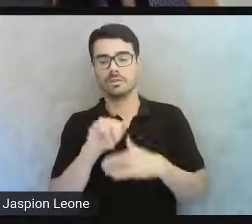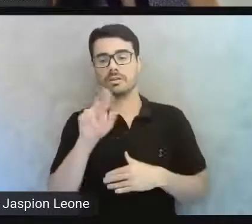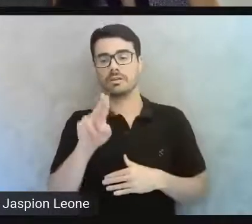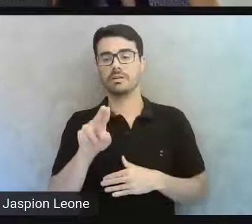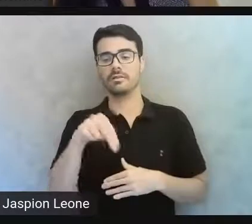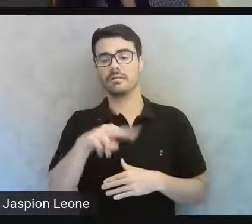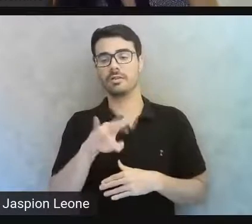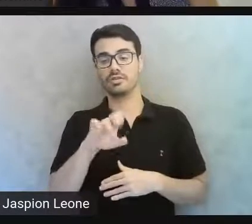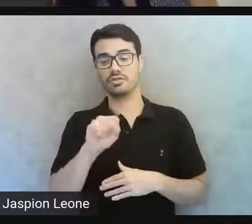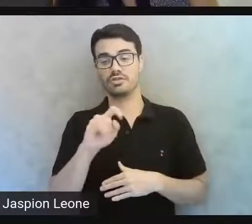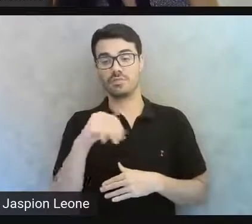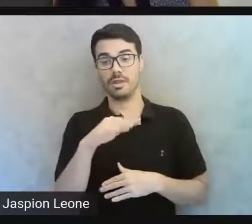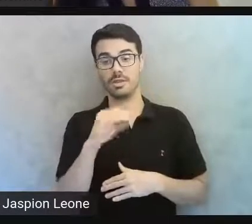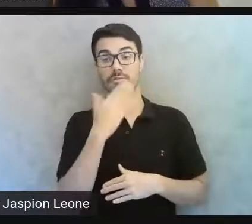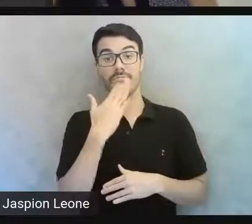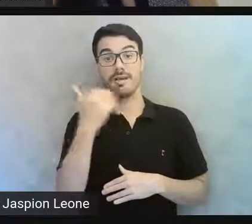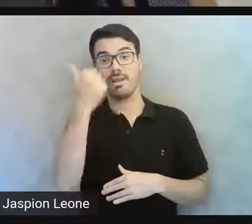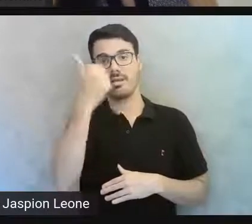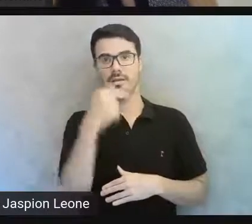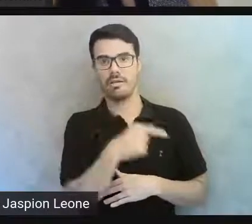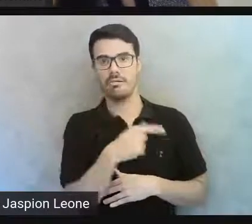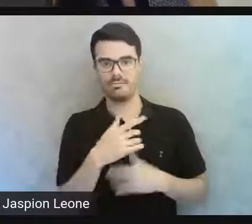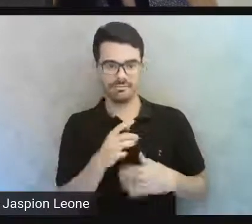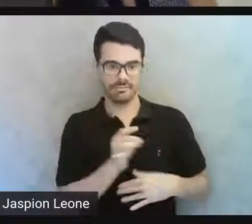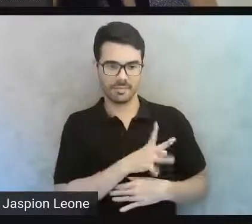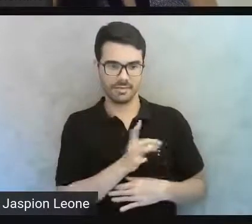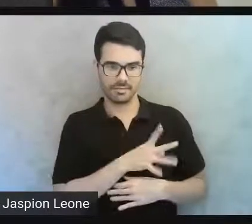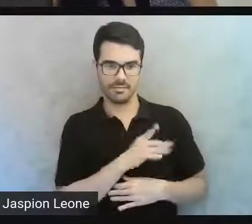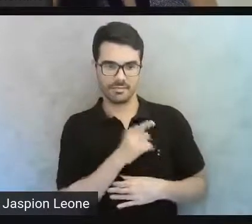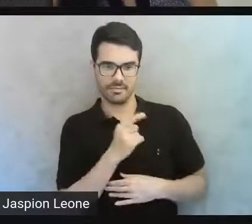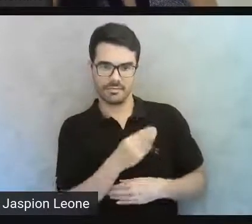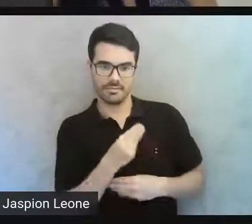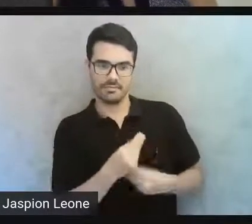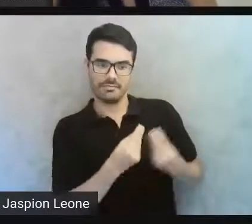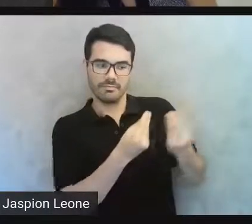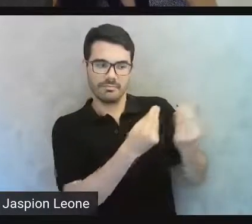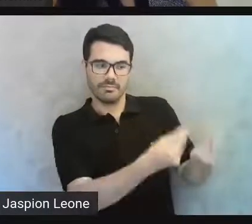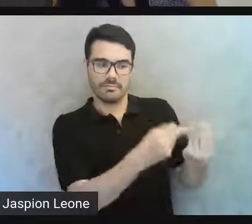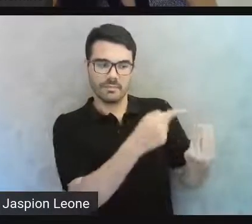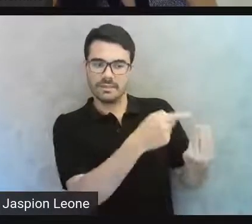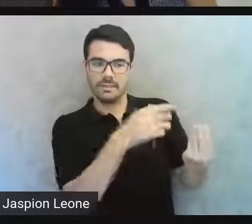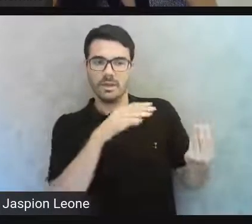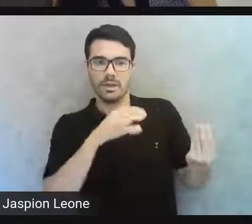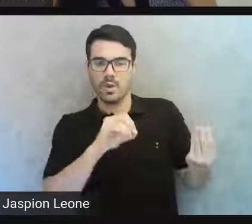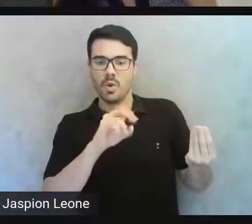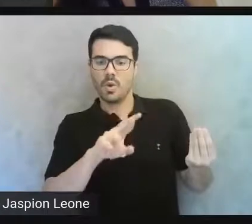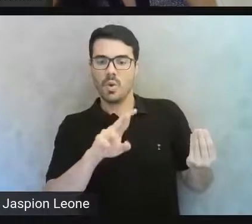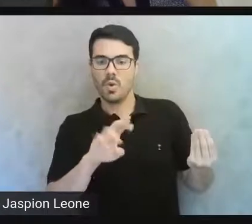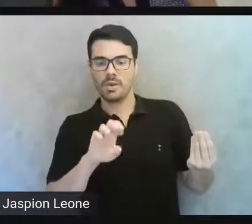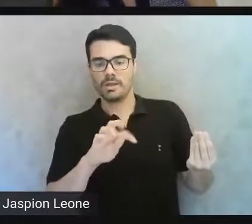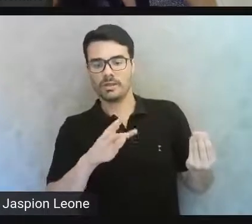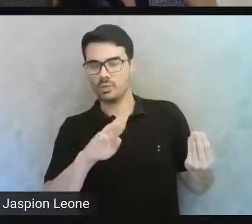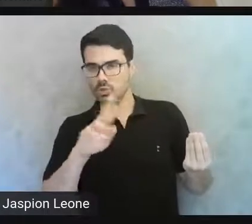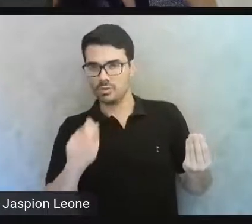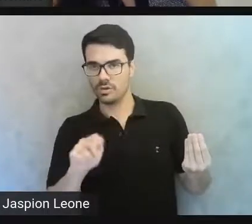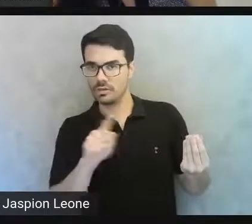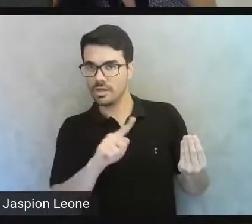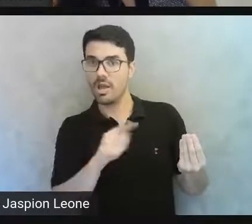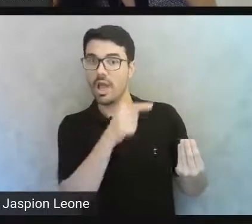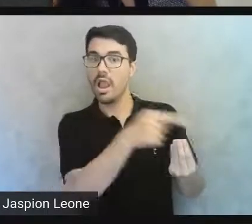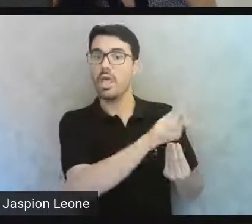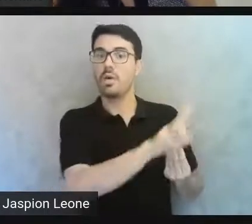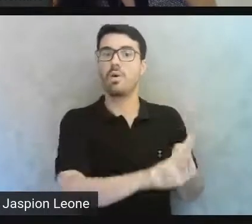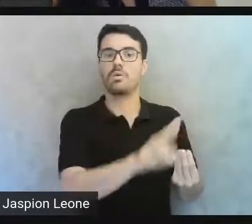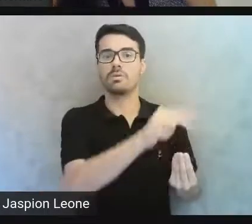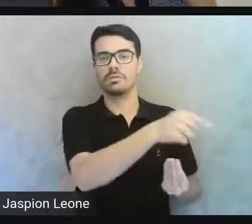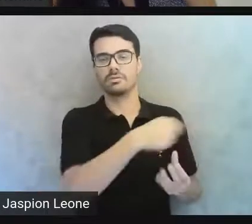ficam com medo de investir na corretora, a gente não investe na corretora, né? A gente investe através da corretora. Então,